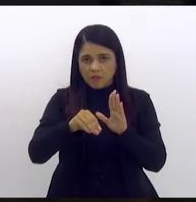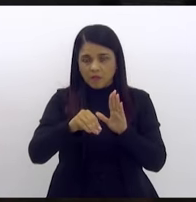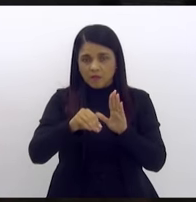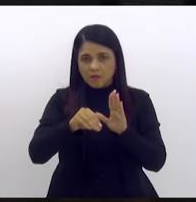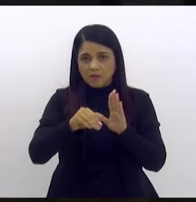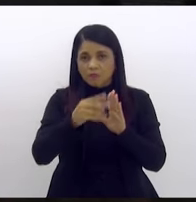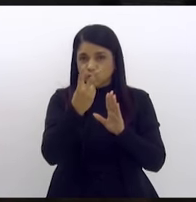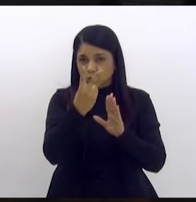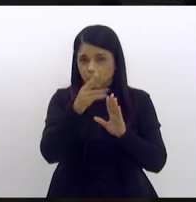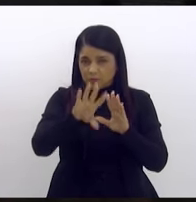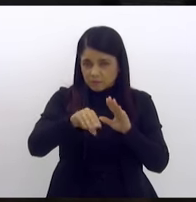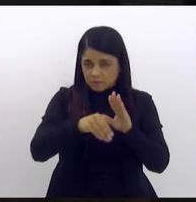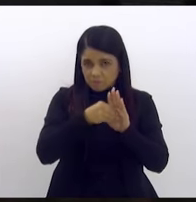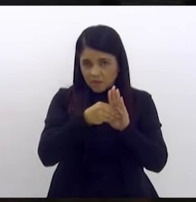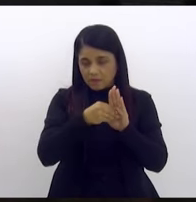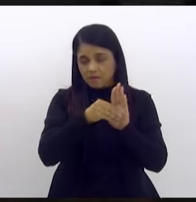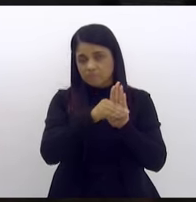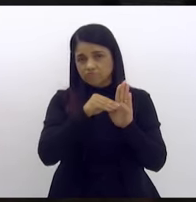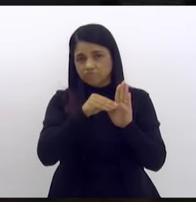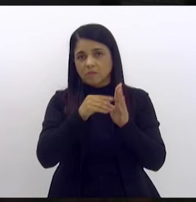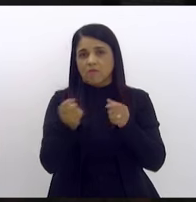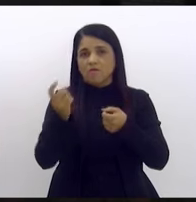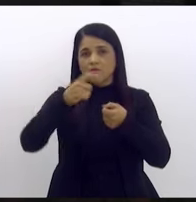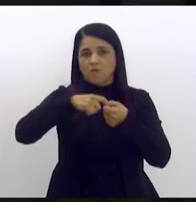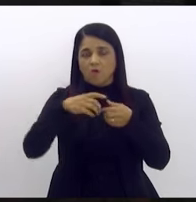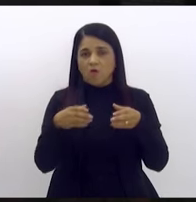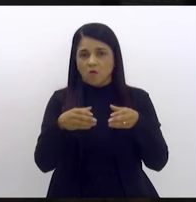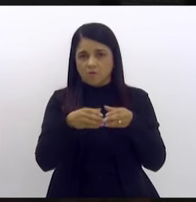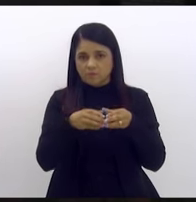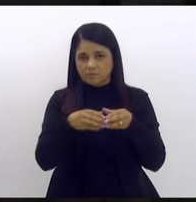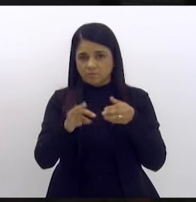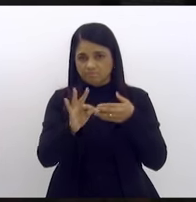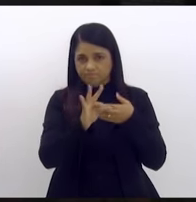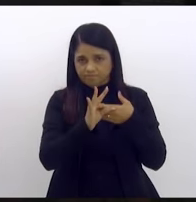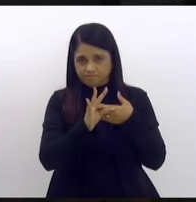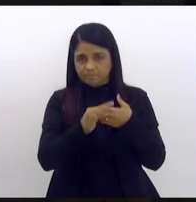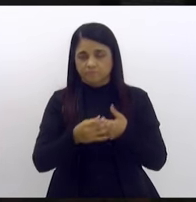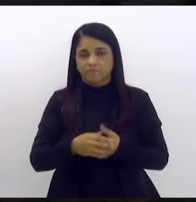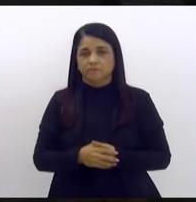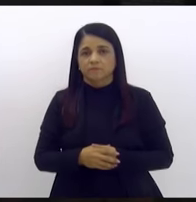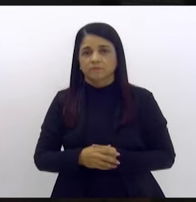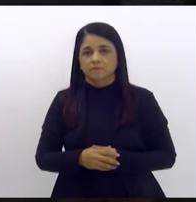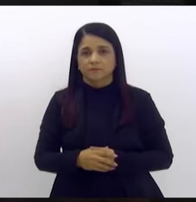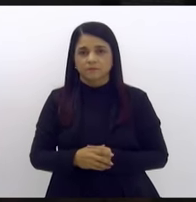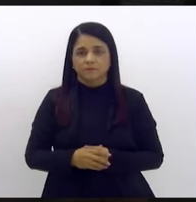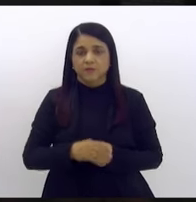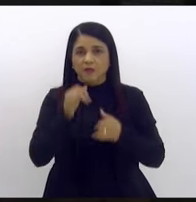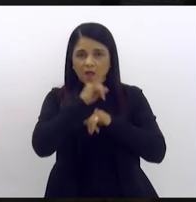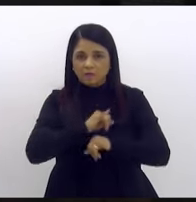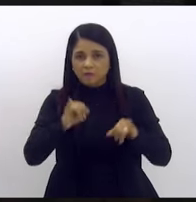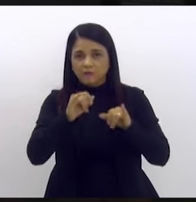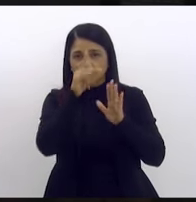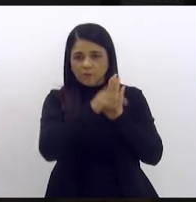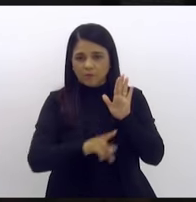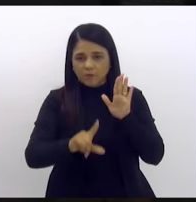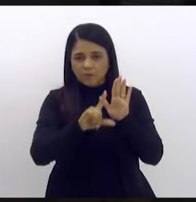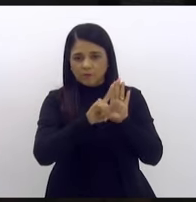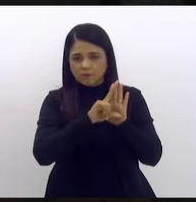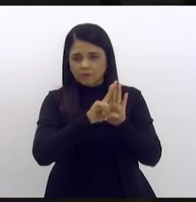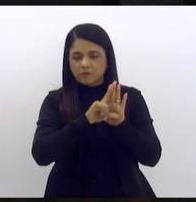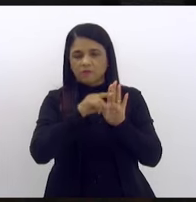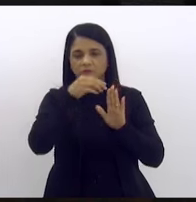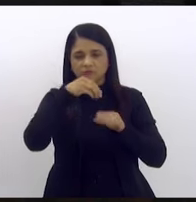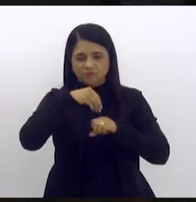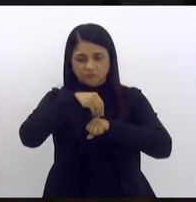duas emendas e retorna às comissões técnicas. Anuncio